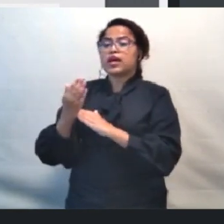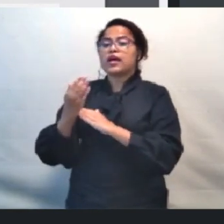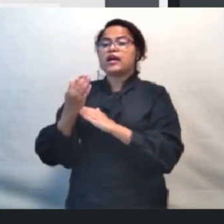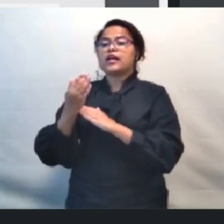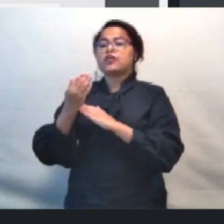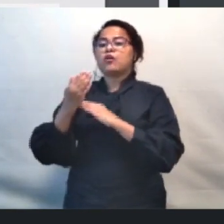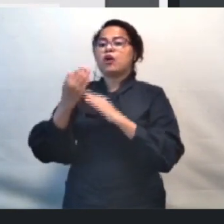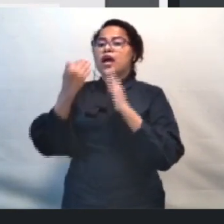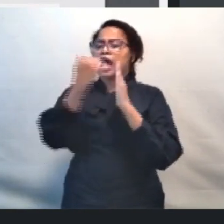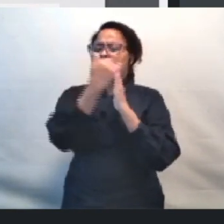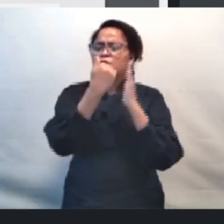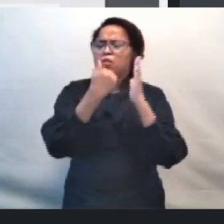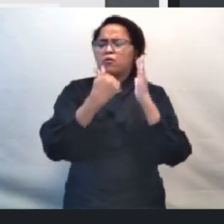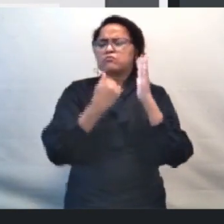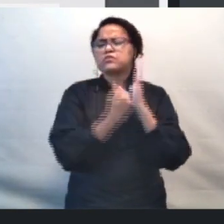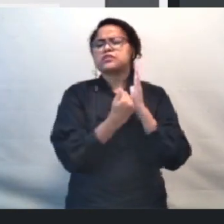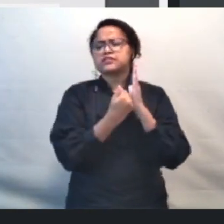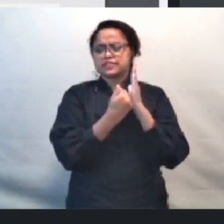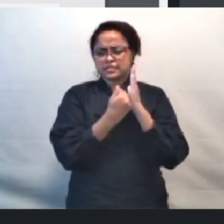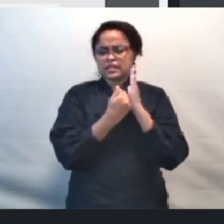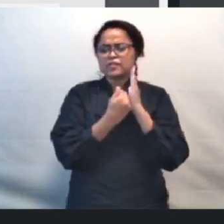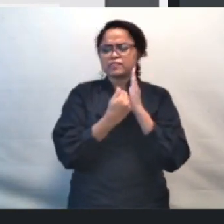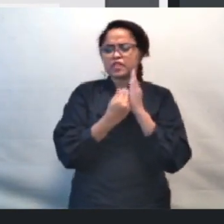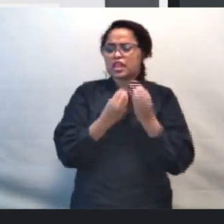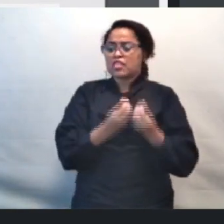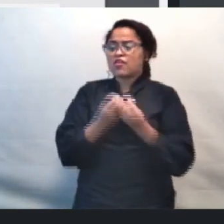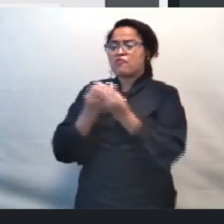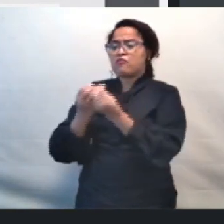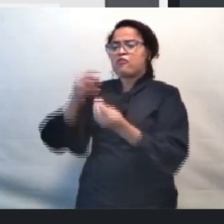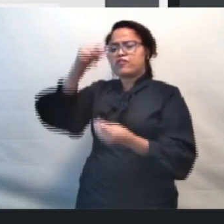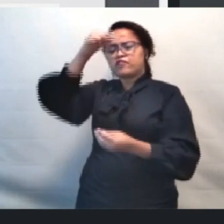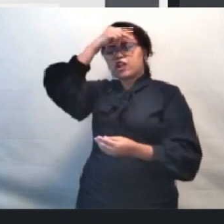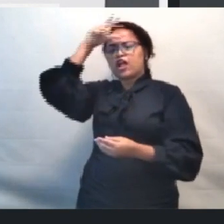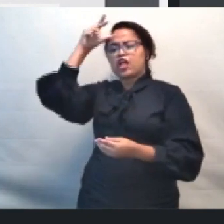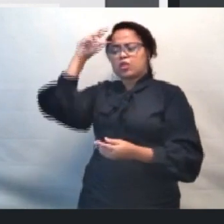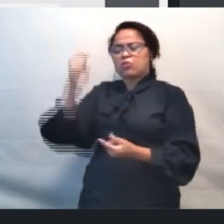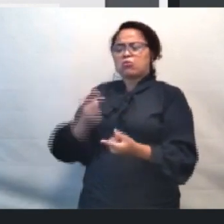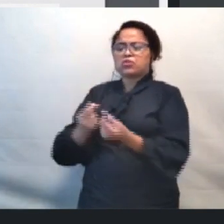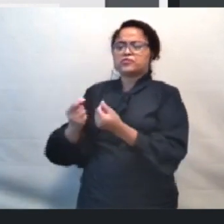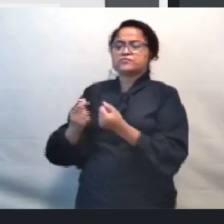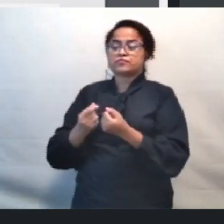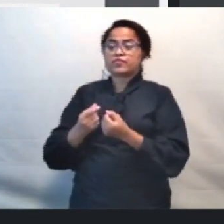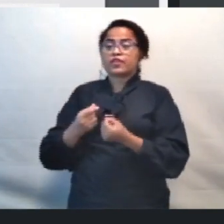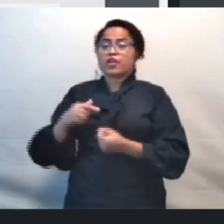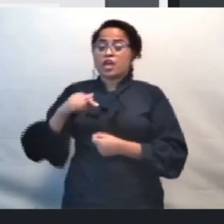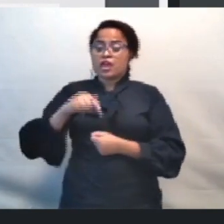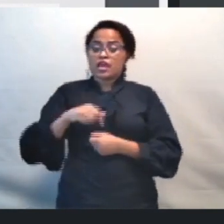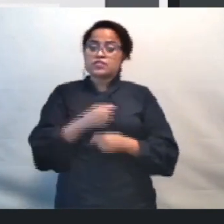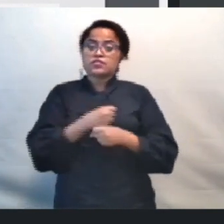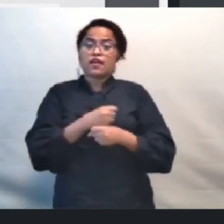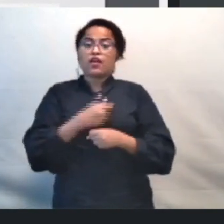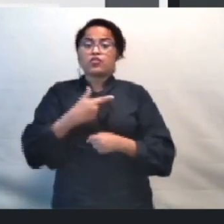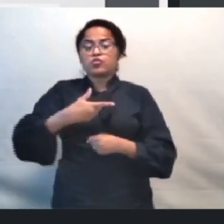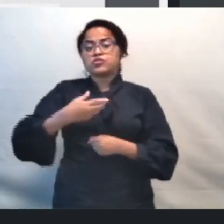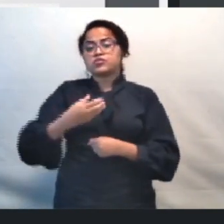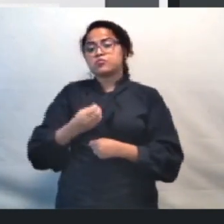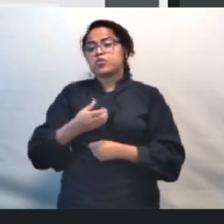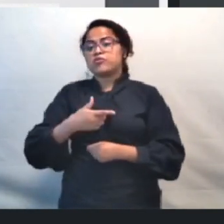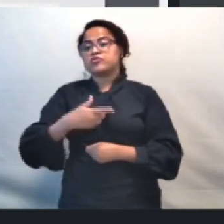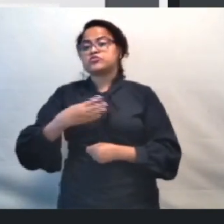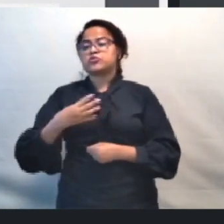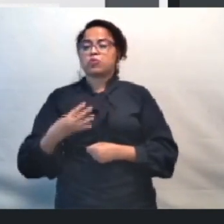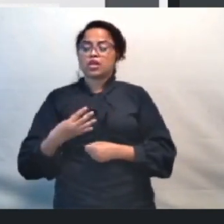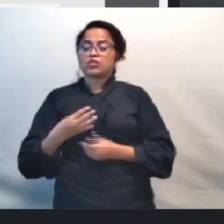Horizonte. E quero dizer que, em 2024, nós seguiremos o ritmo. ou seja, manter